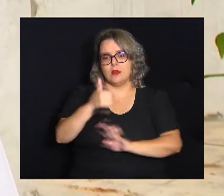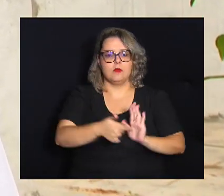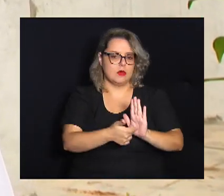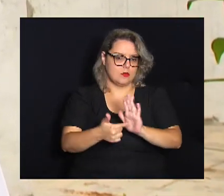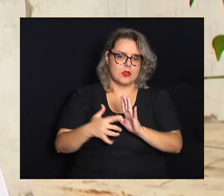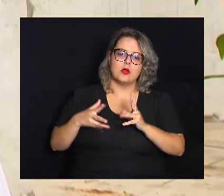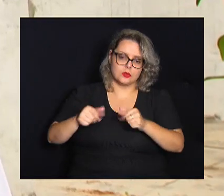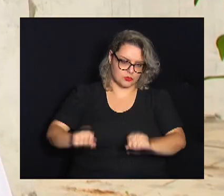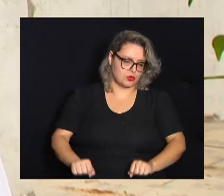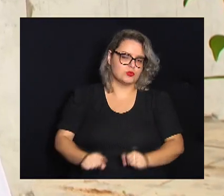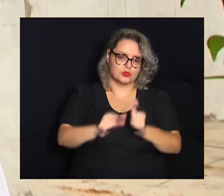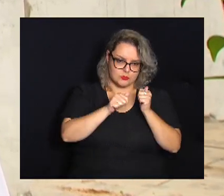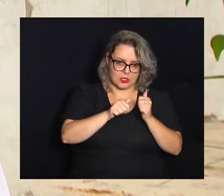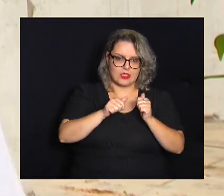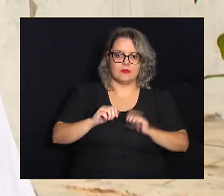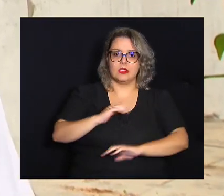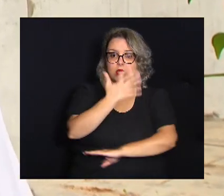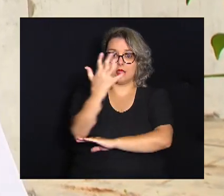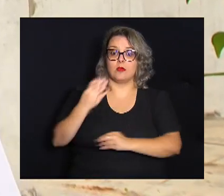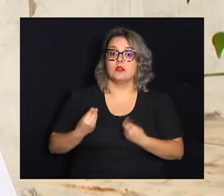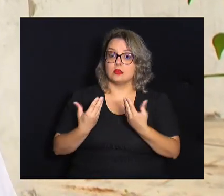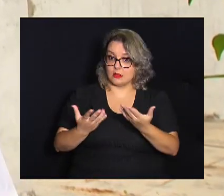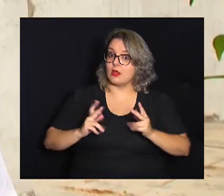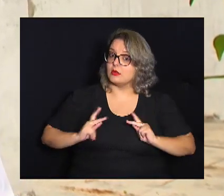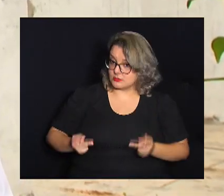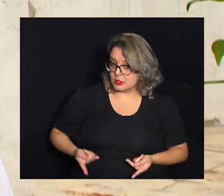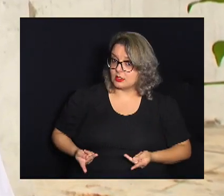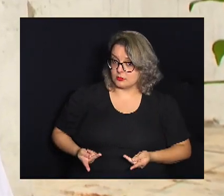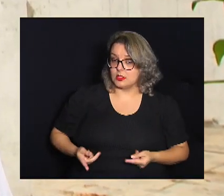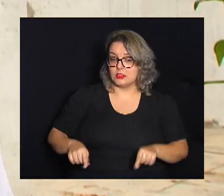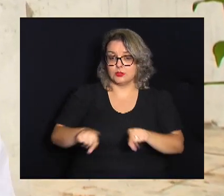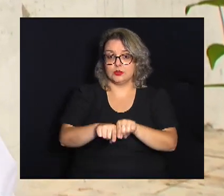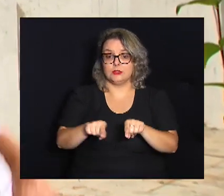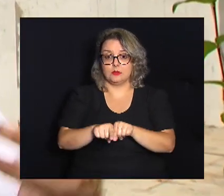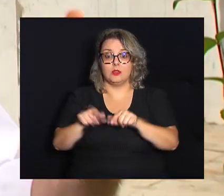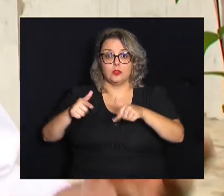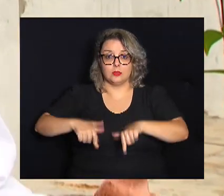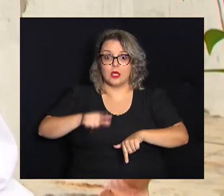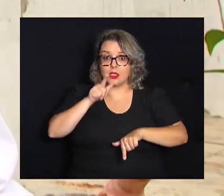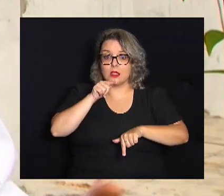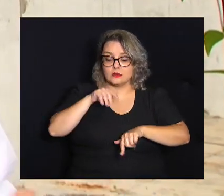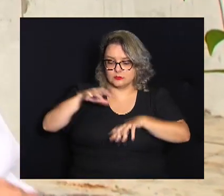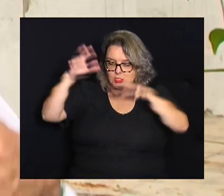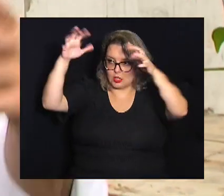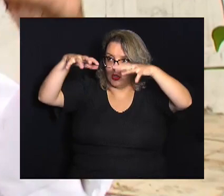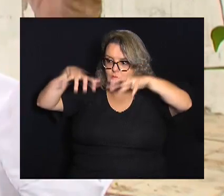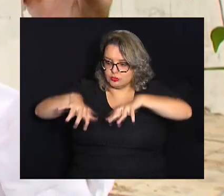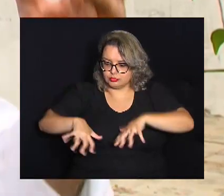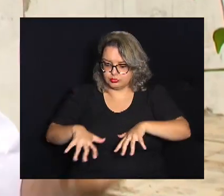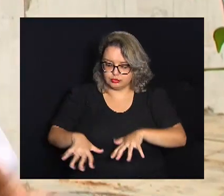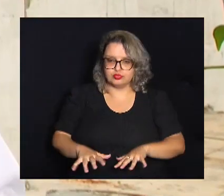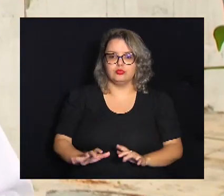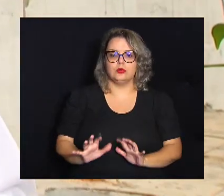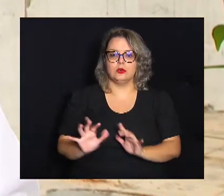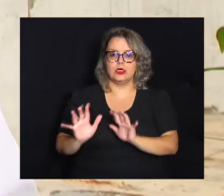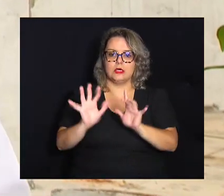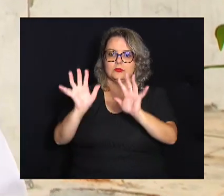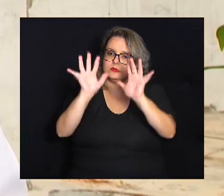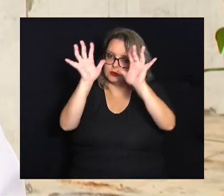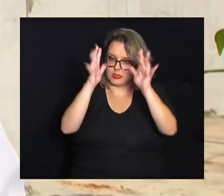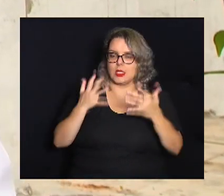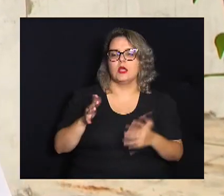benefícios que uma árvore pode oferecer ao homem. Além de ser um reservatório de água, ajudar na regulação do clima,